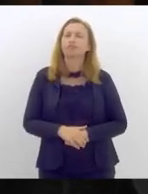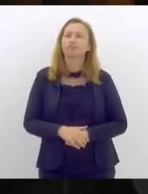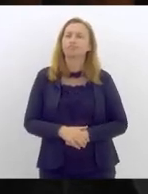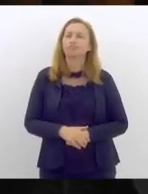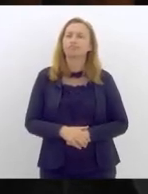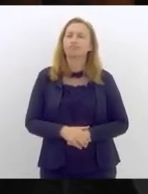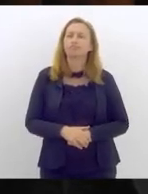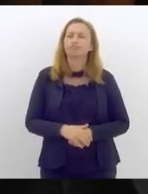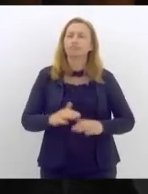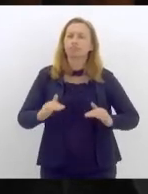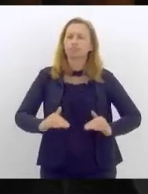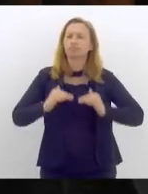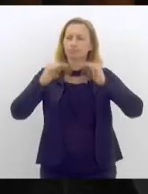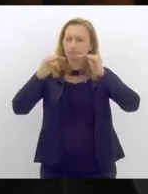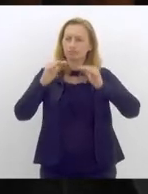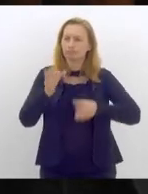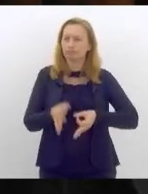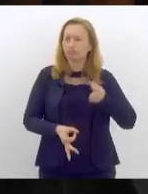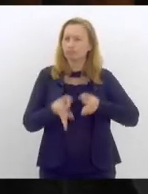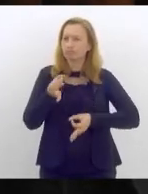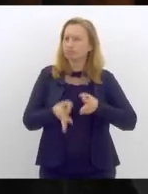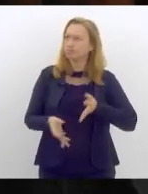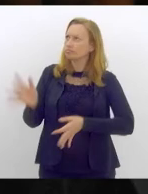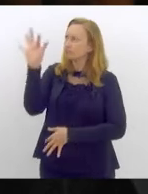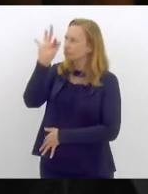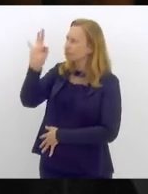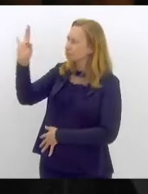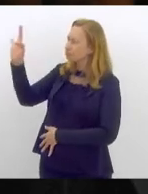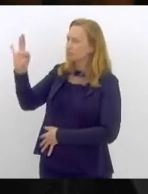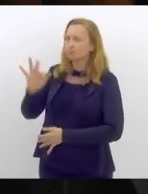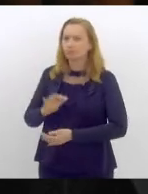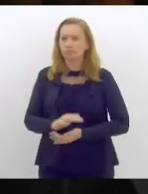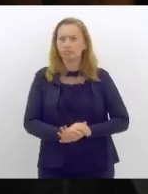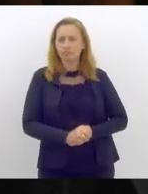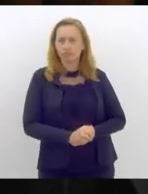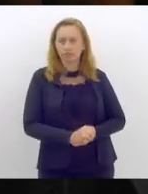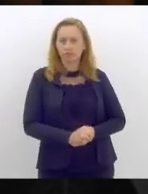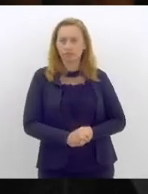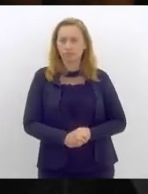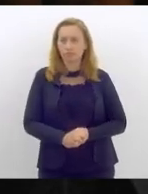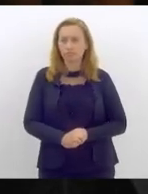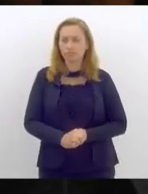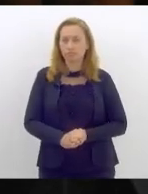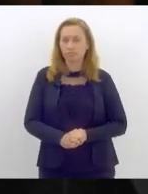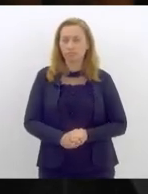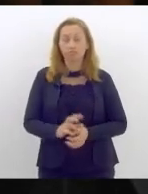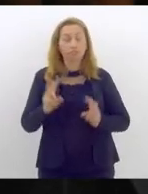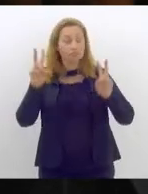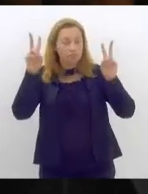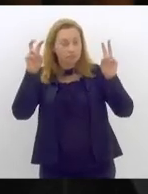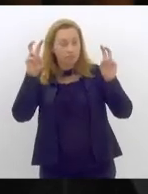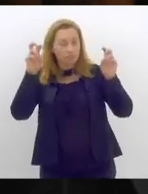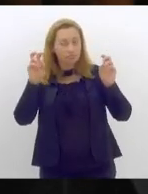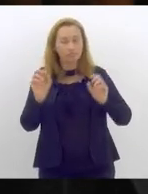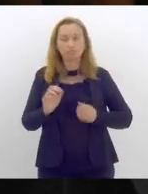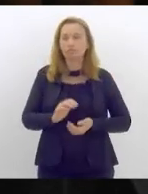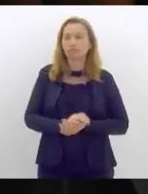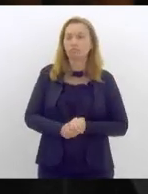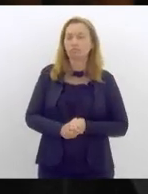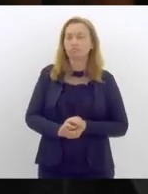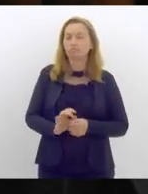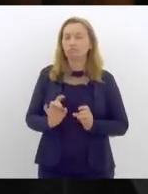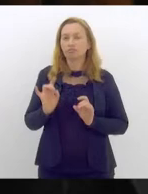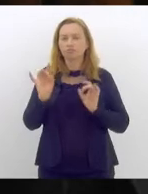o Supremo Tribunal Federal em um caso específico de dívidas tributárias